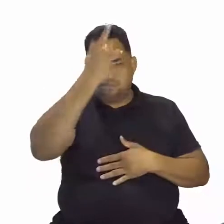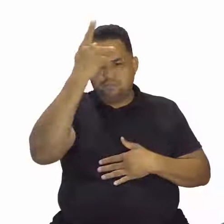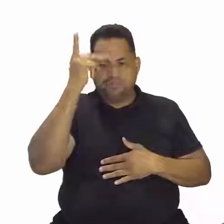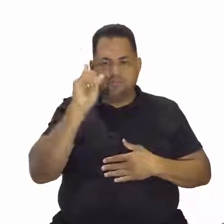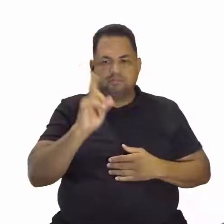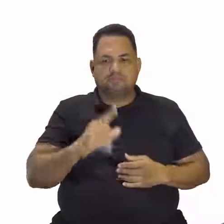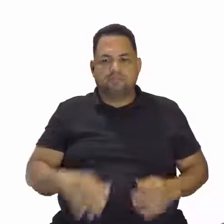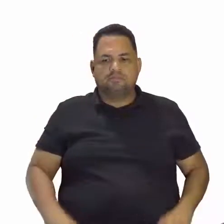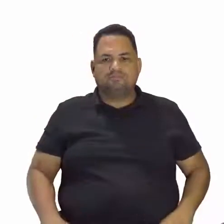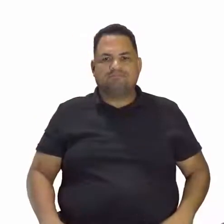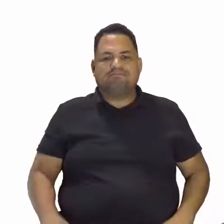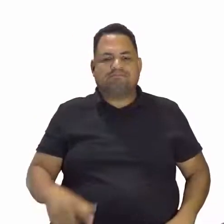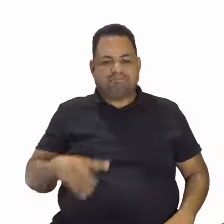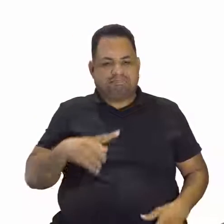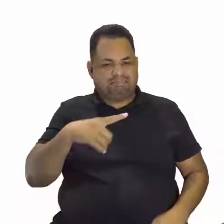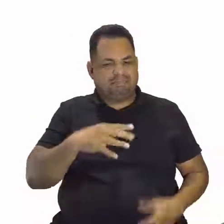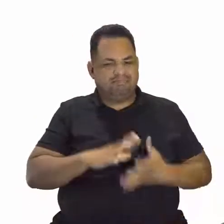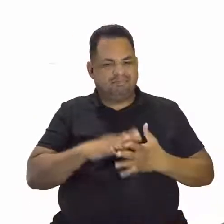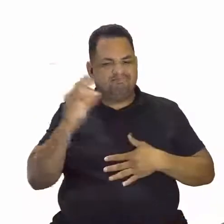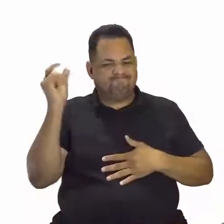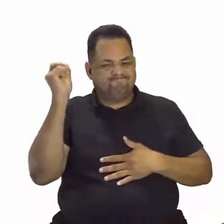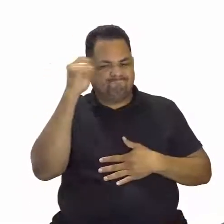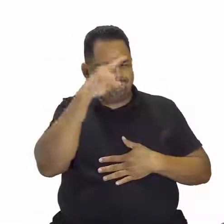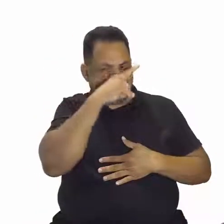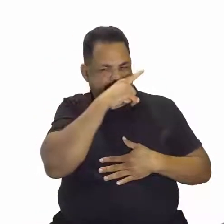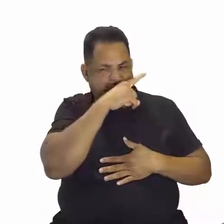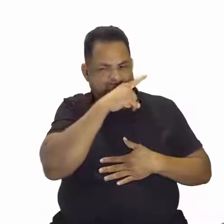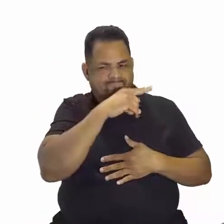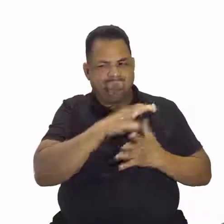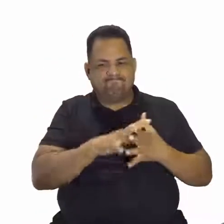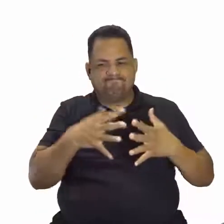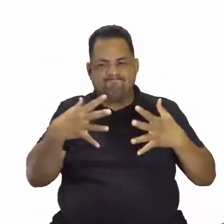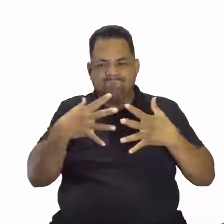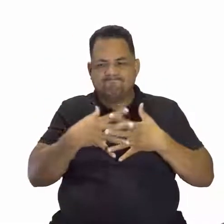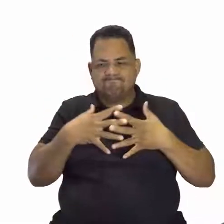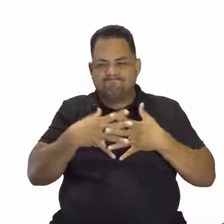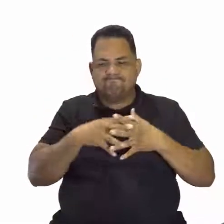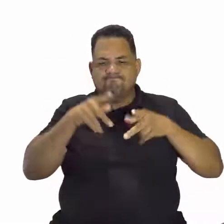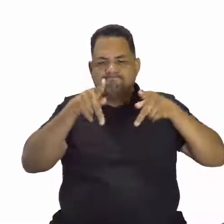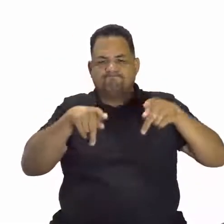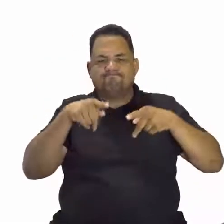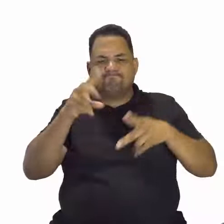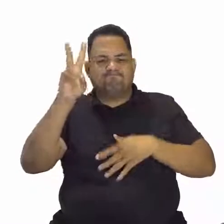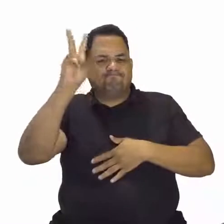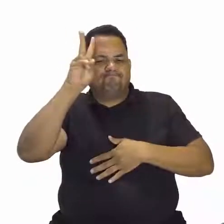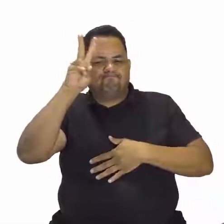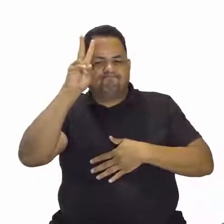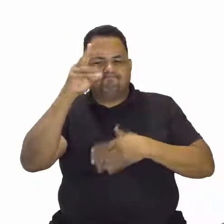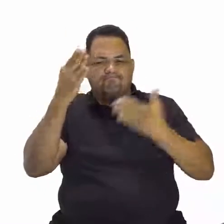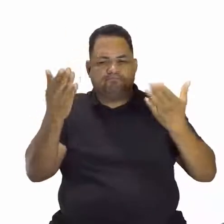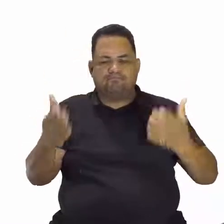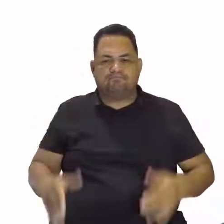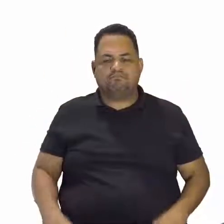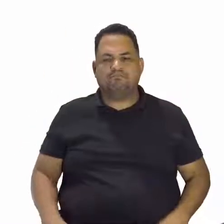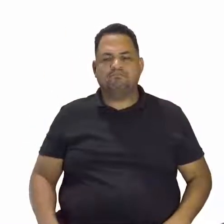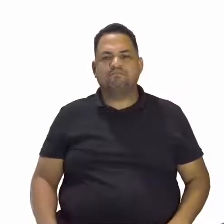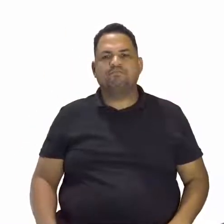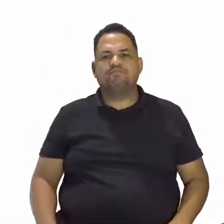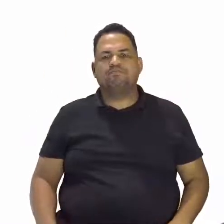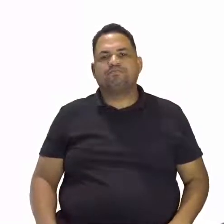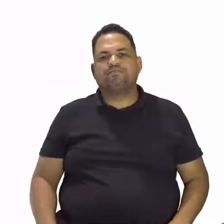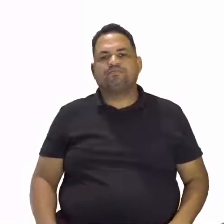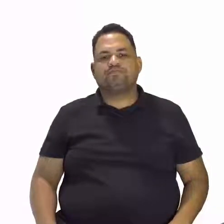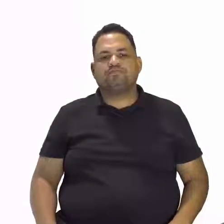uma complexidade enorme no povo, na história. E